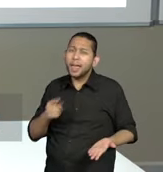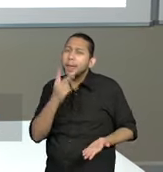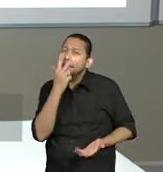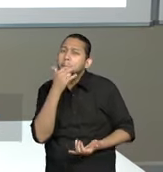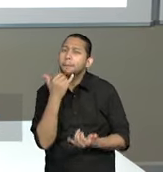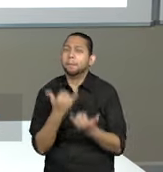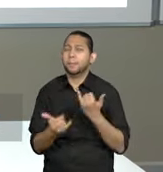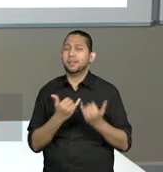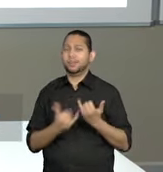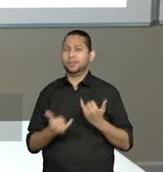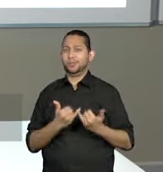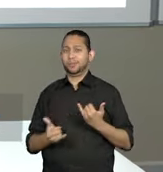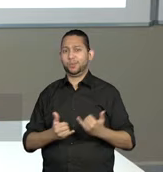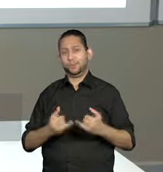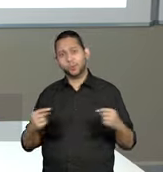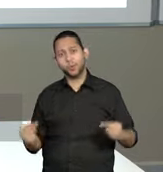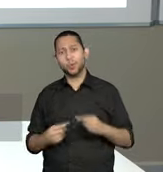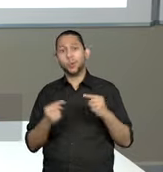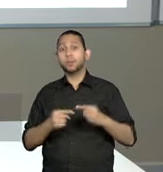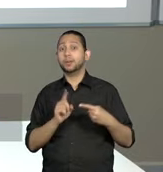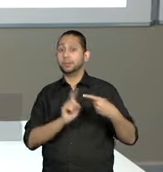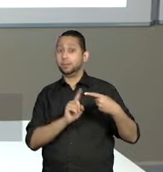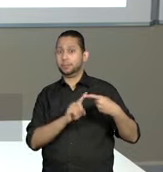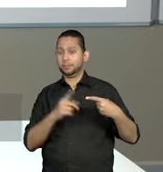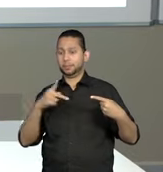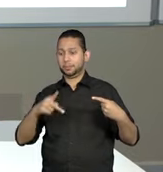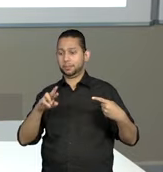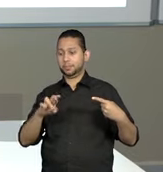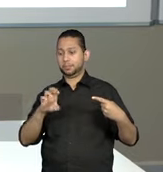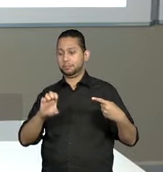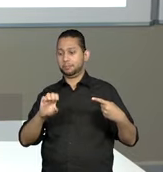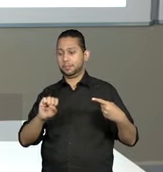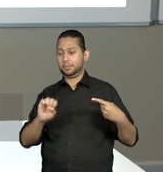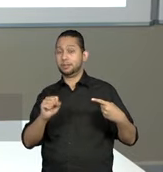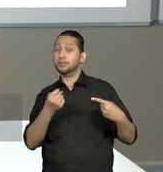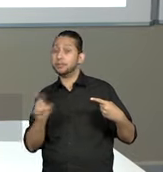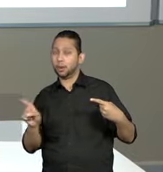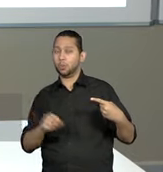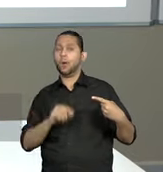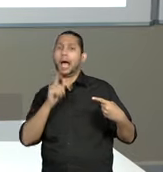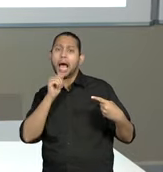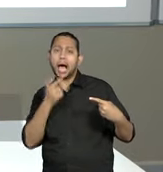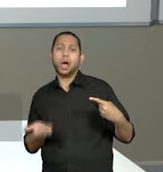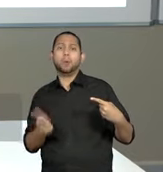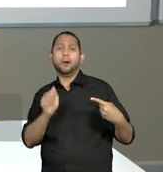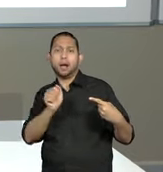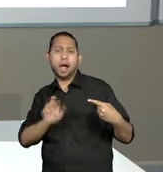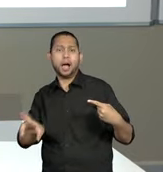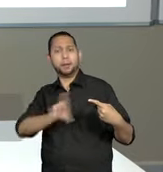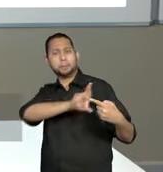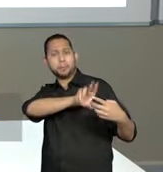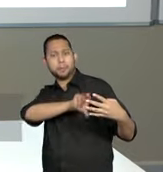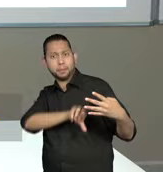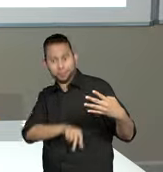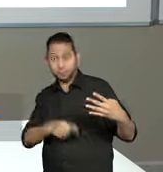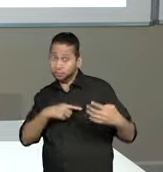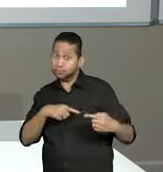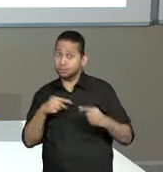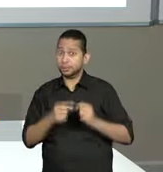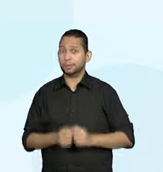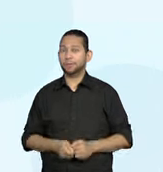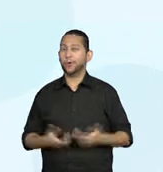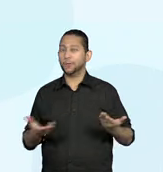utilizando princípios de pressão, tá? Pressão da água, pressão do ar. Então, vamos avançar